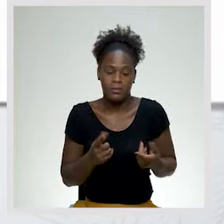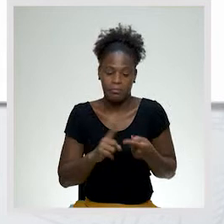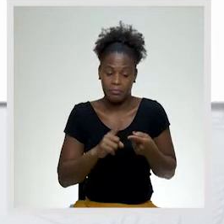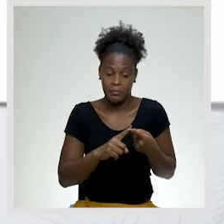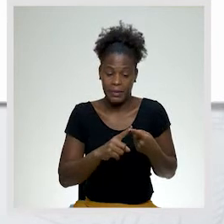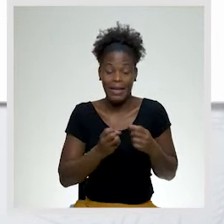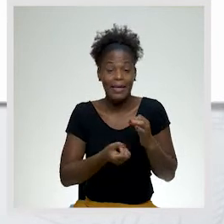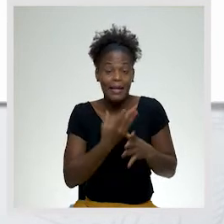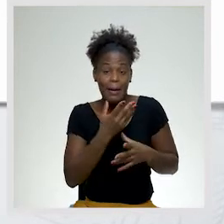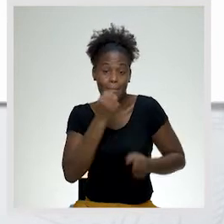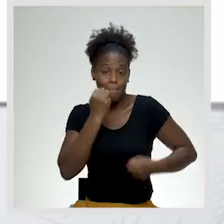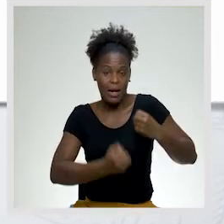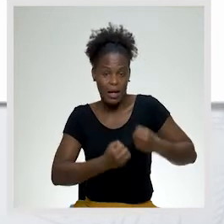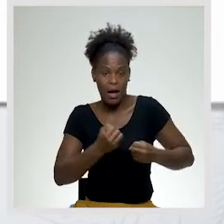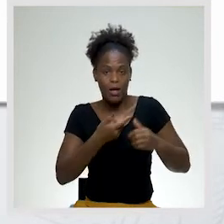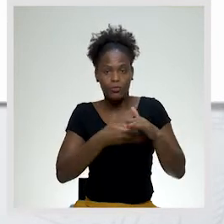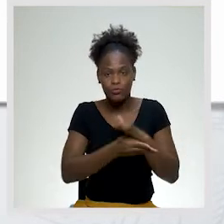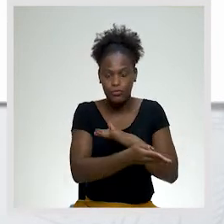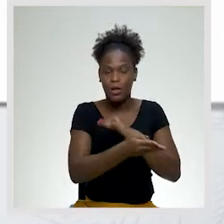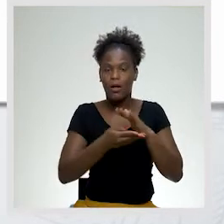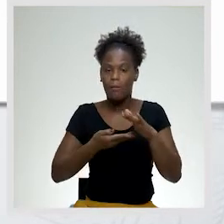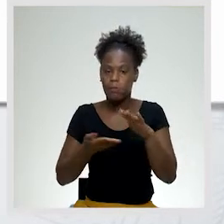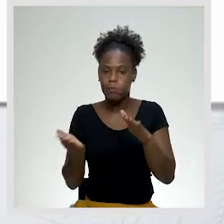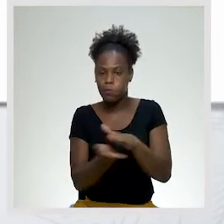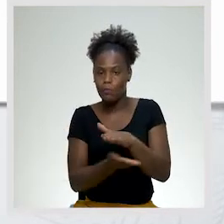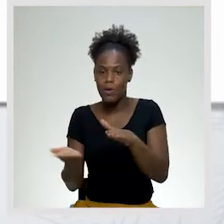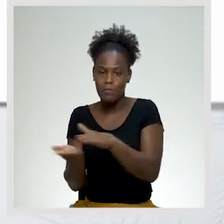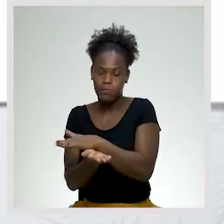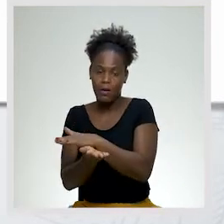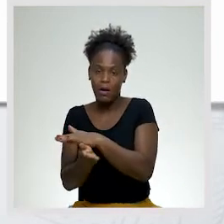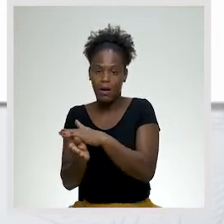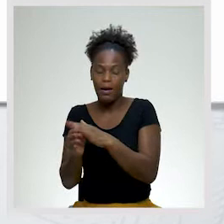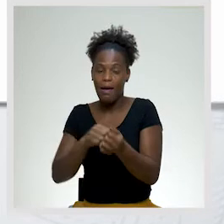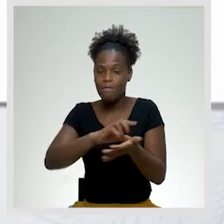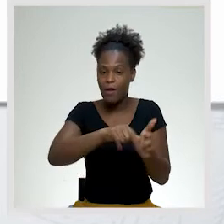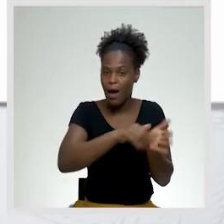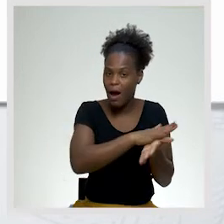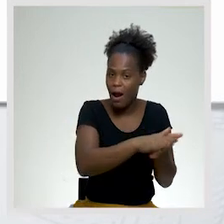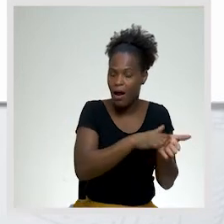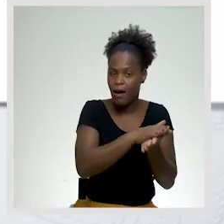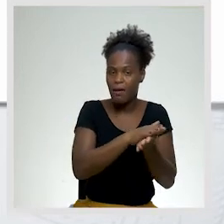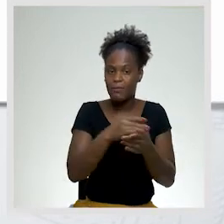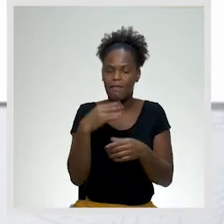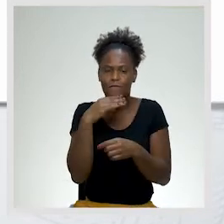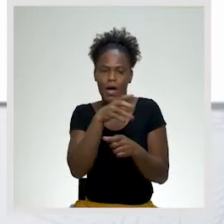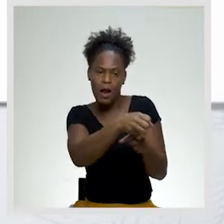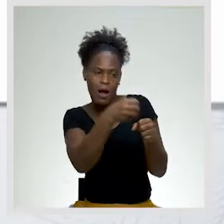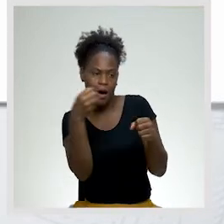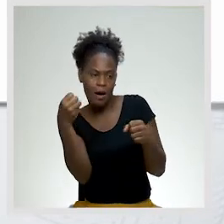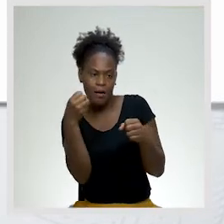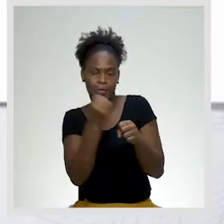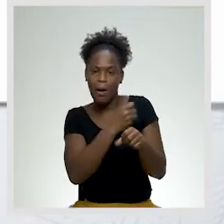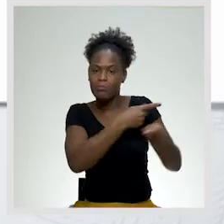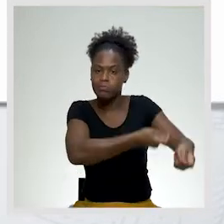Invenção de máquina de fiar, de lavar, frigorífico, de lavrar, computadores, meios de transporte a